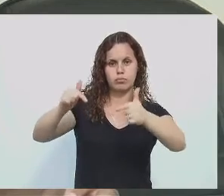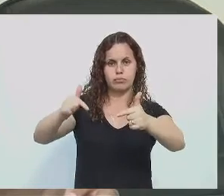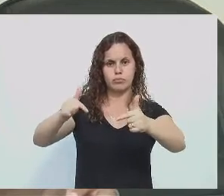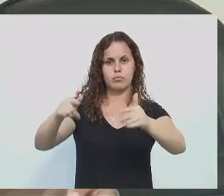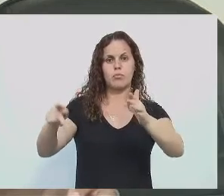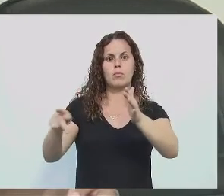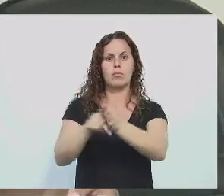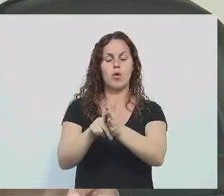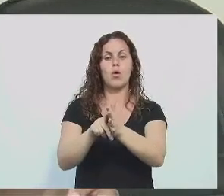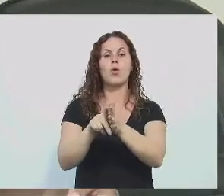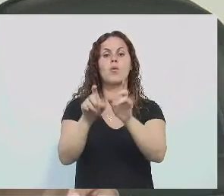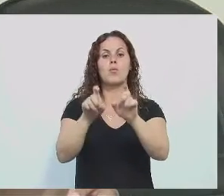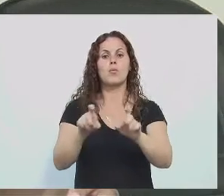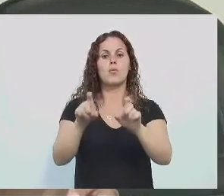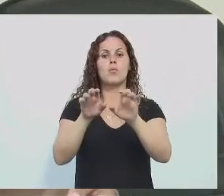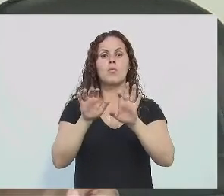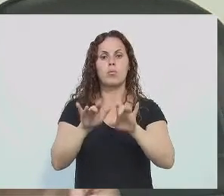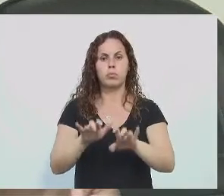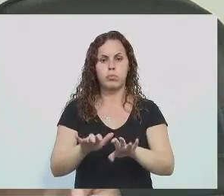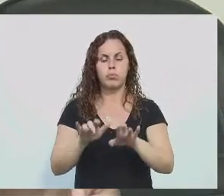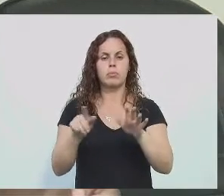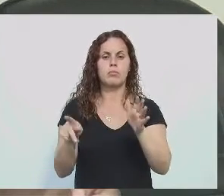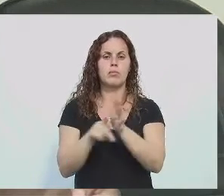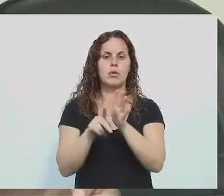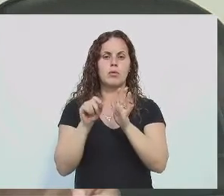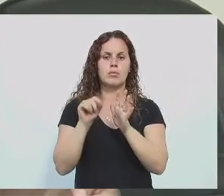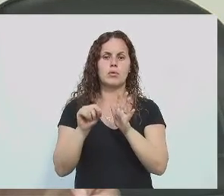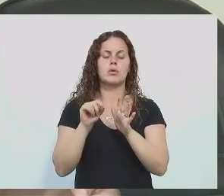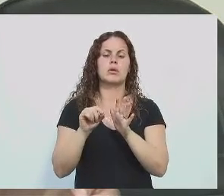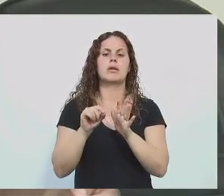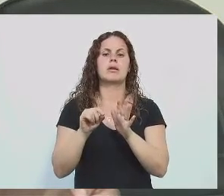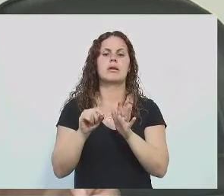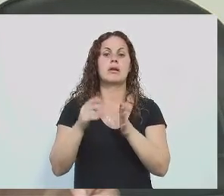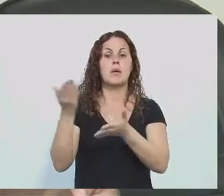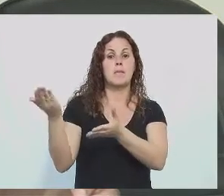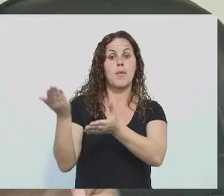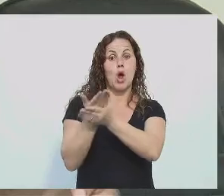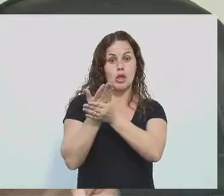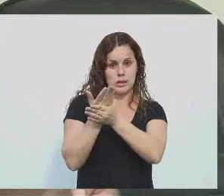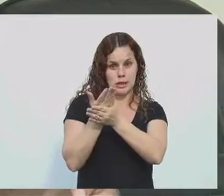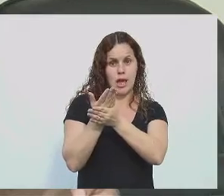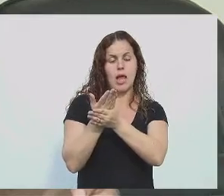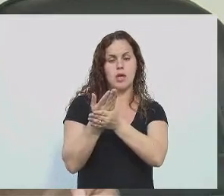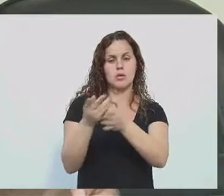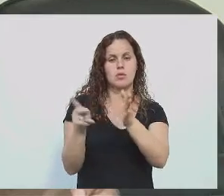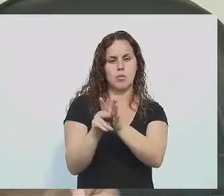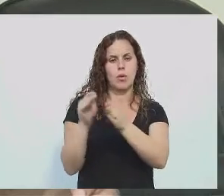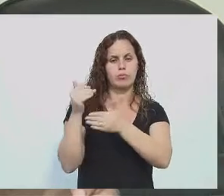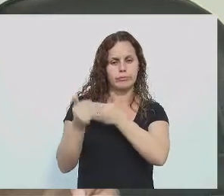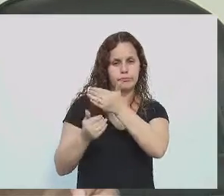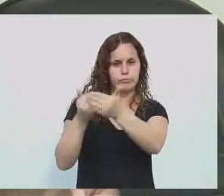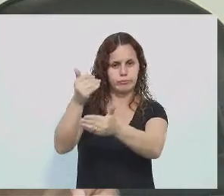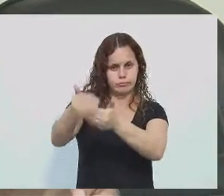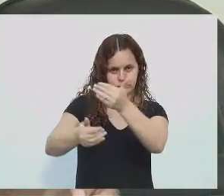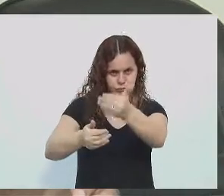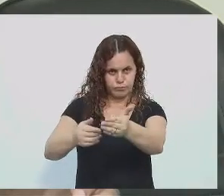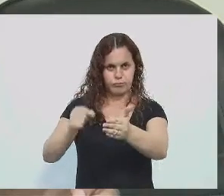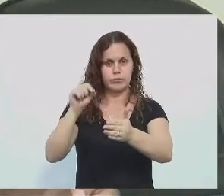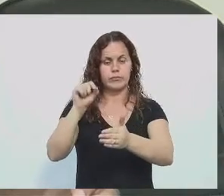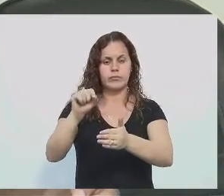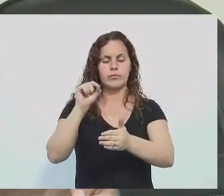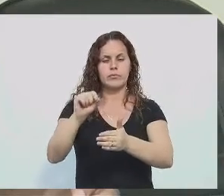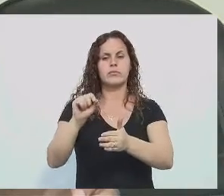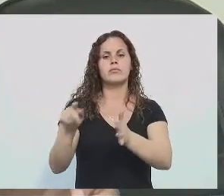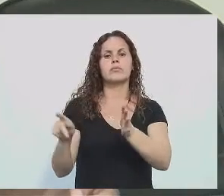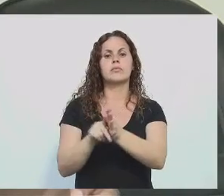leitura informatizada de hidrômetros. Trata-se de processo licitatório e pregão presencial a ser realizado em